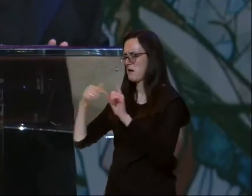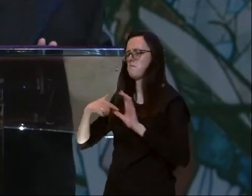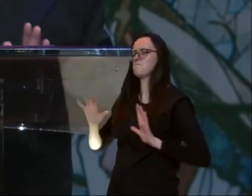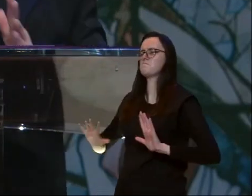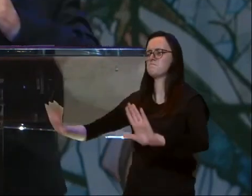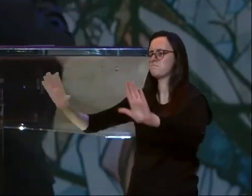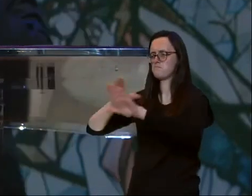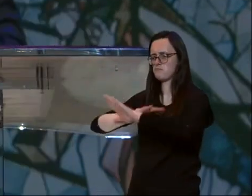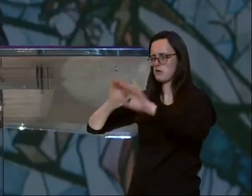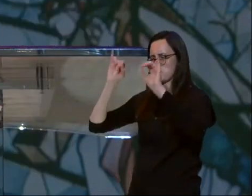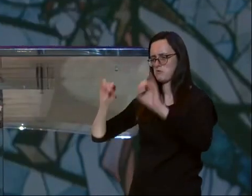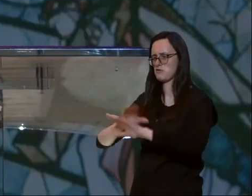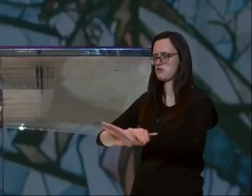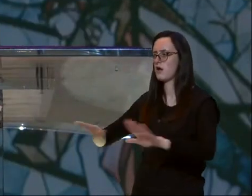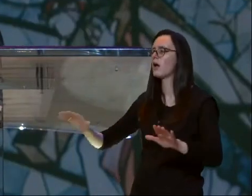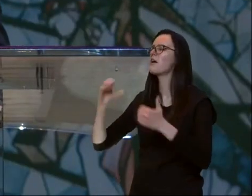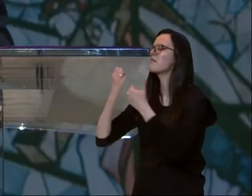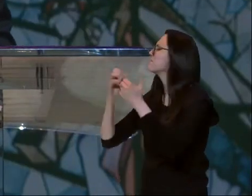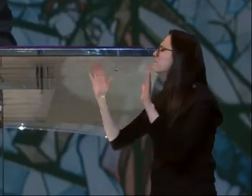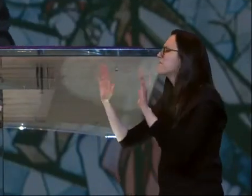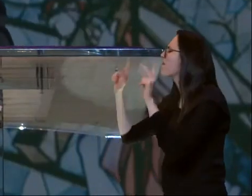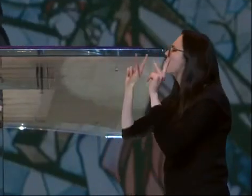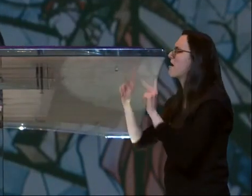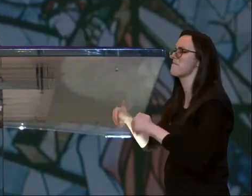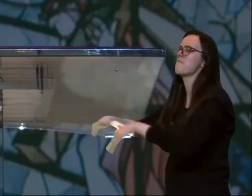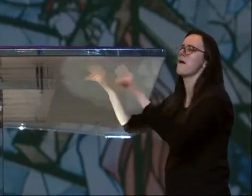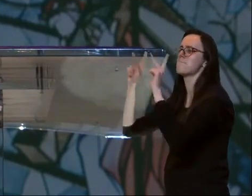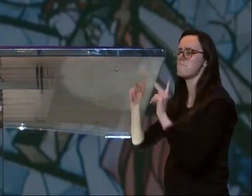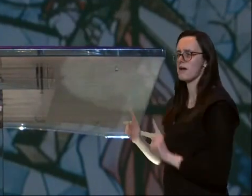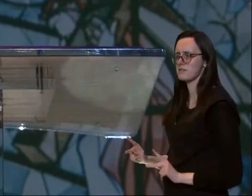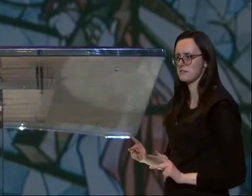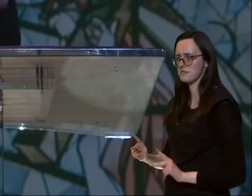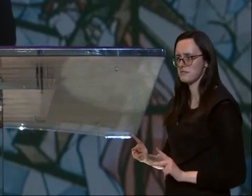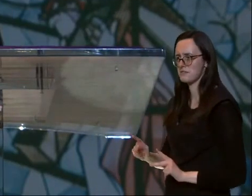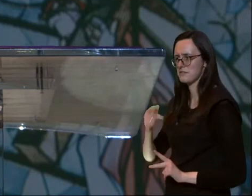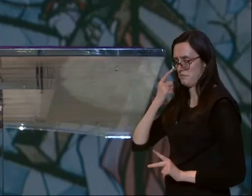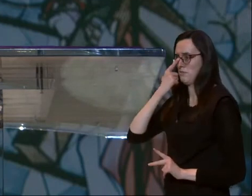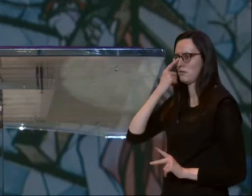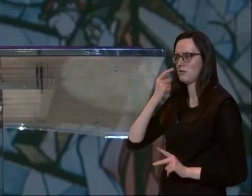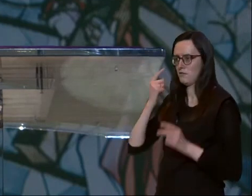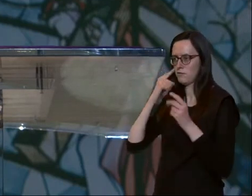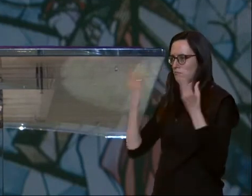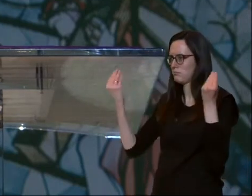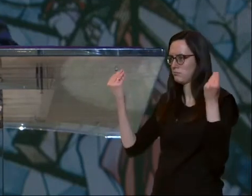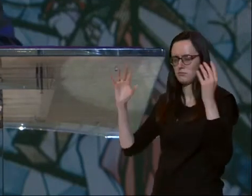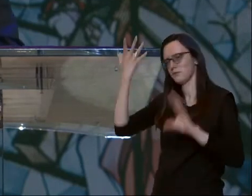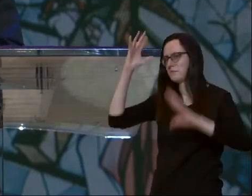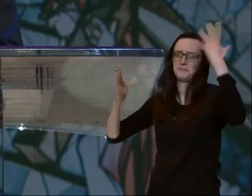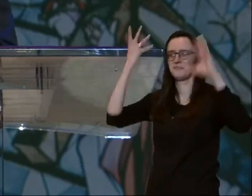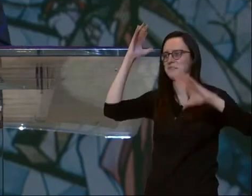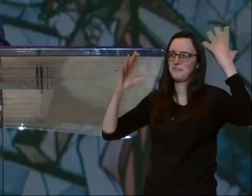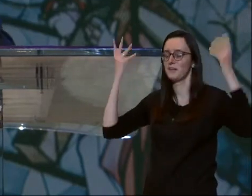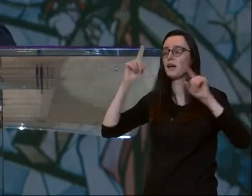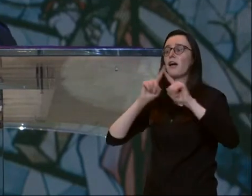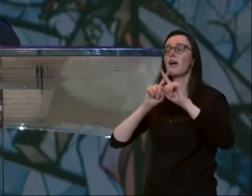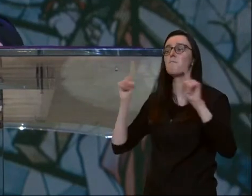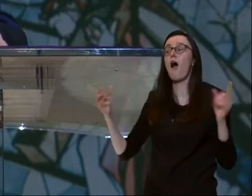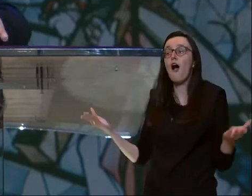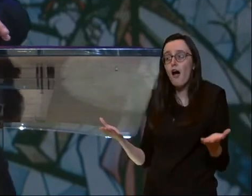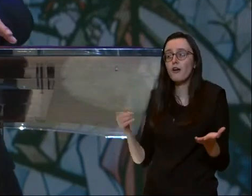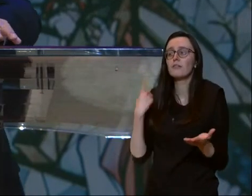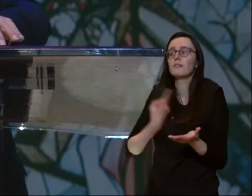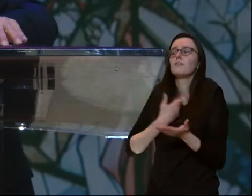Rimon. E Eliseu diz: vai em paz. Que texto rico, quanta coisa neste texto. Mas eu queria pensar